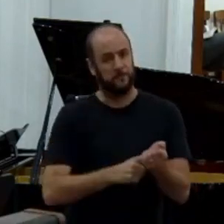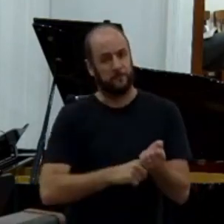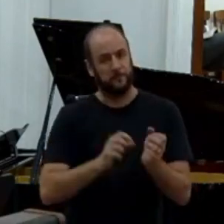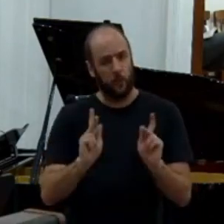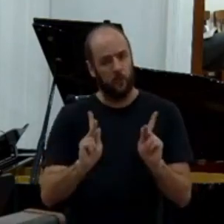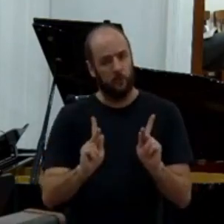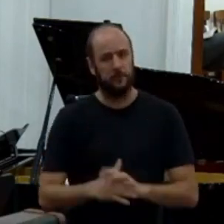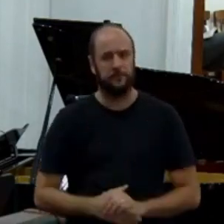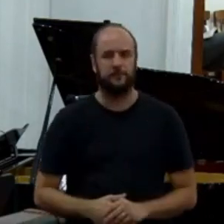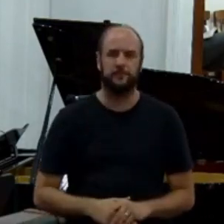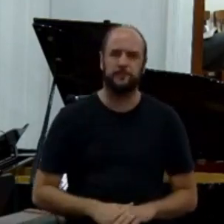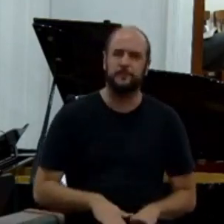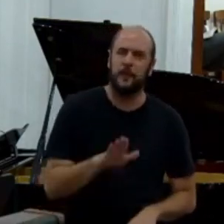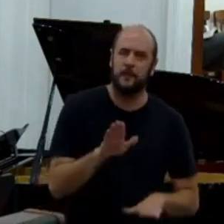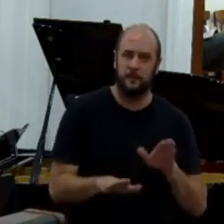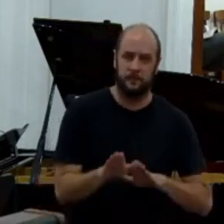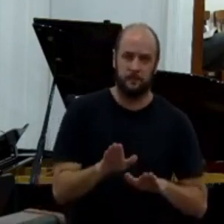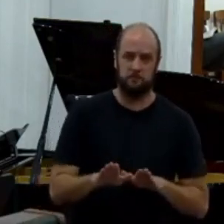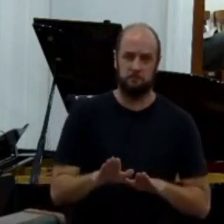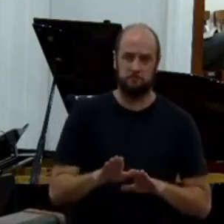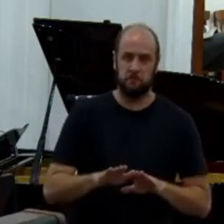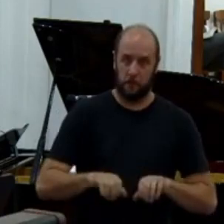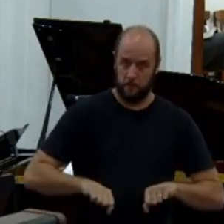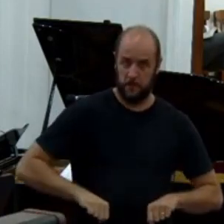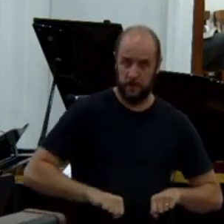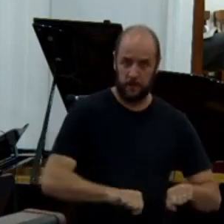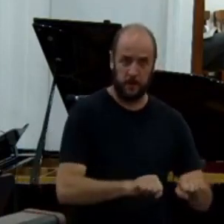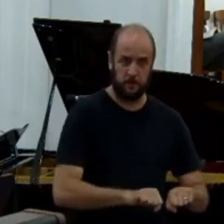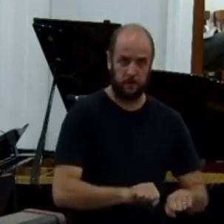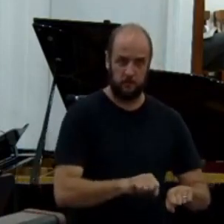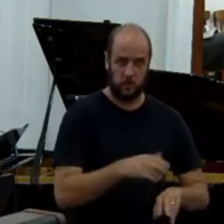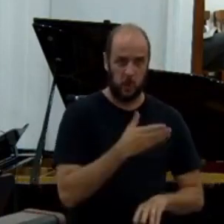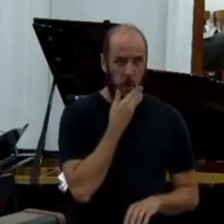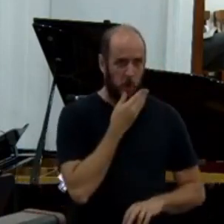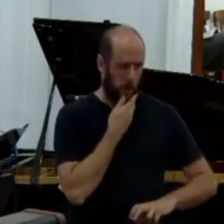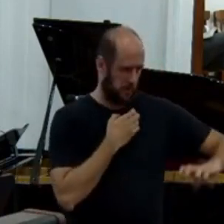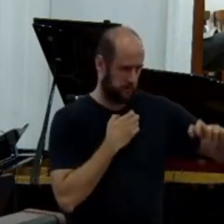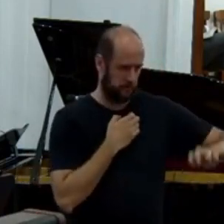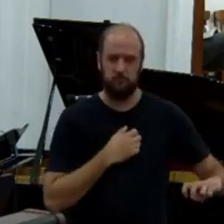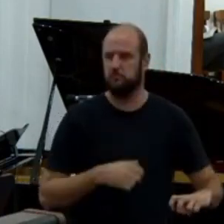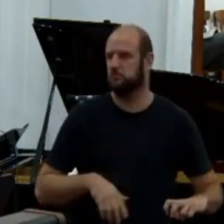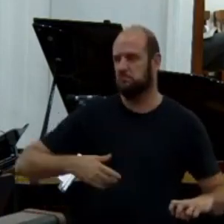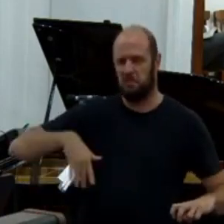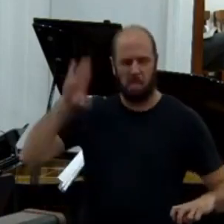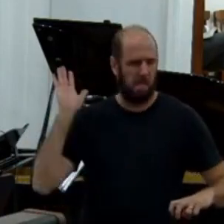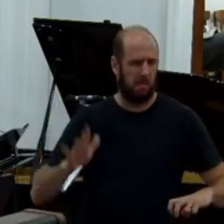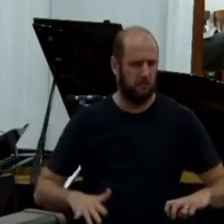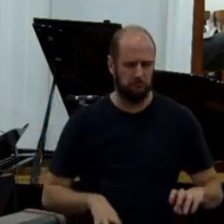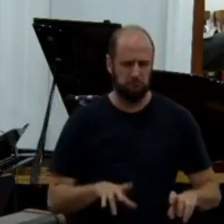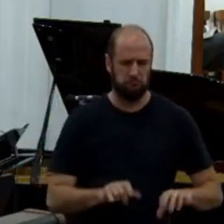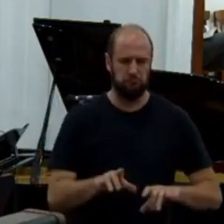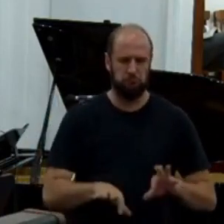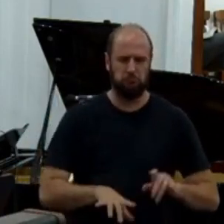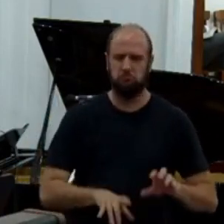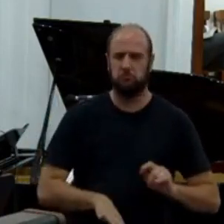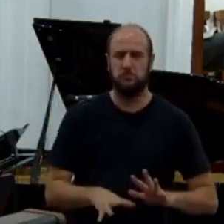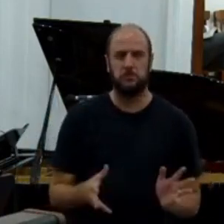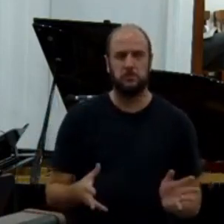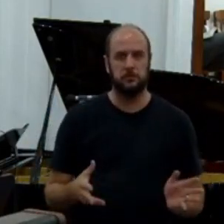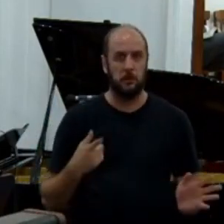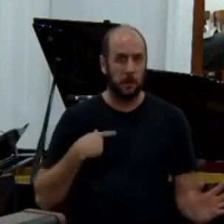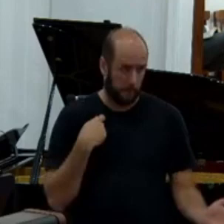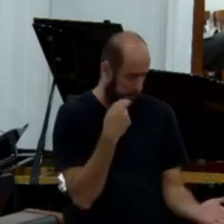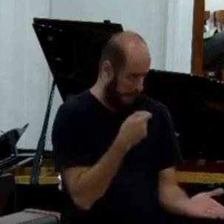Talvez um caixa no supermercado que te tratou mal, que não foi gentil, mesmo sendo você um